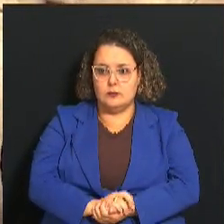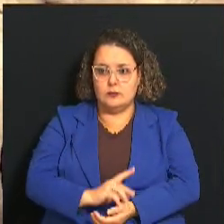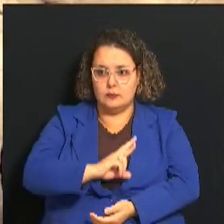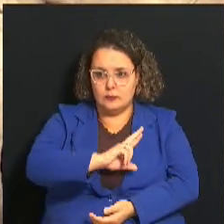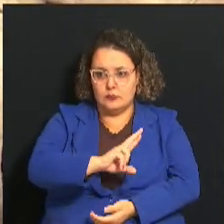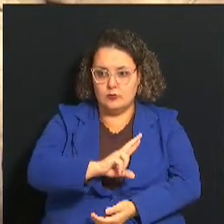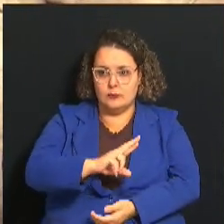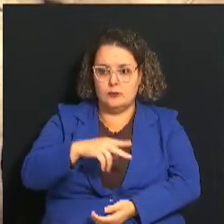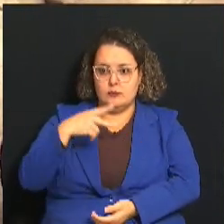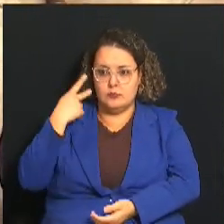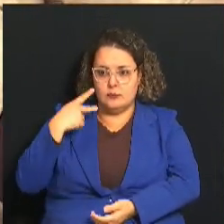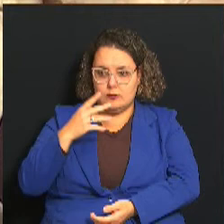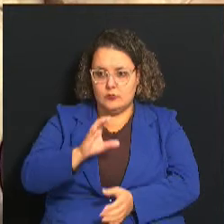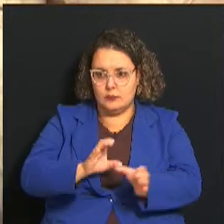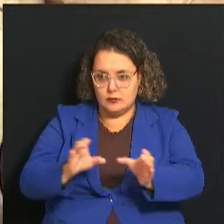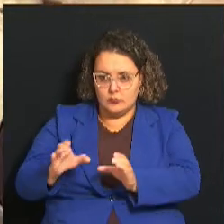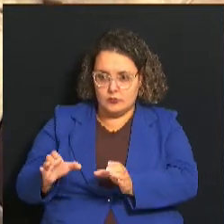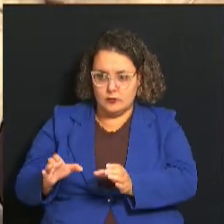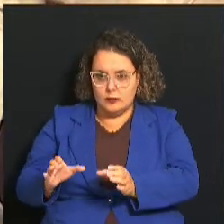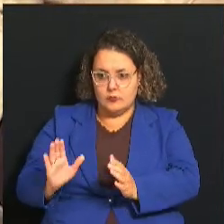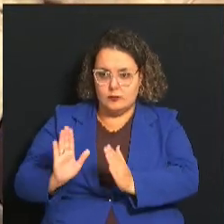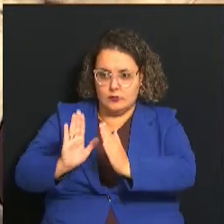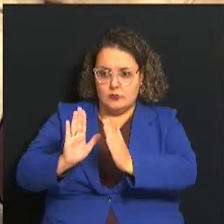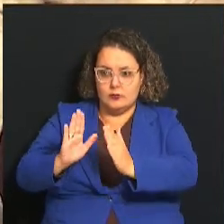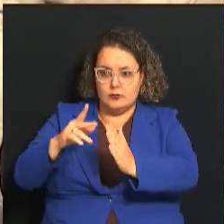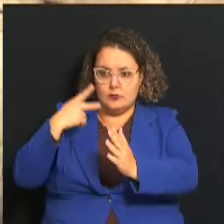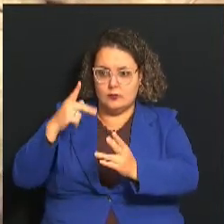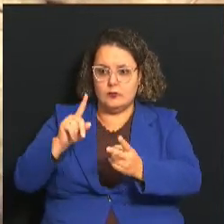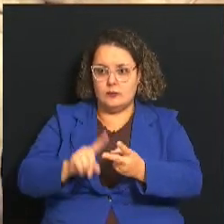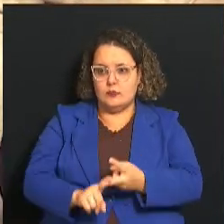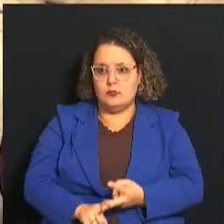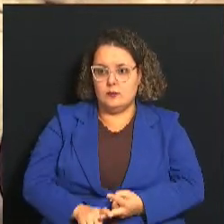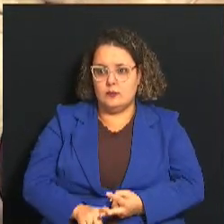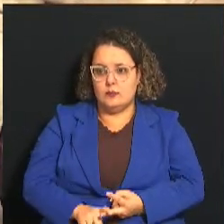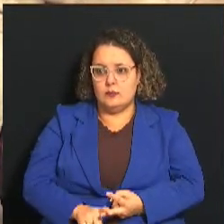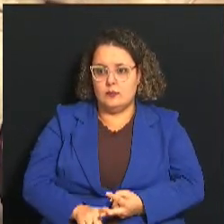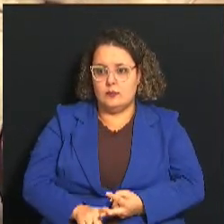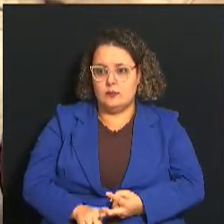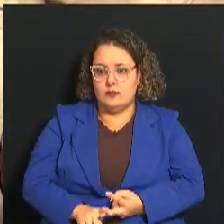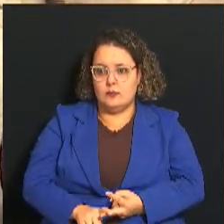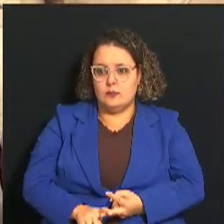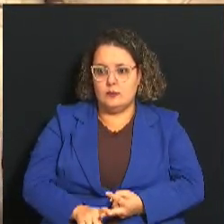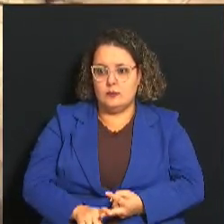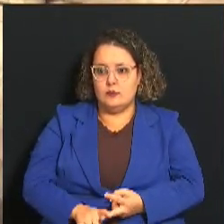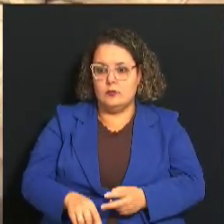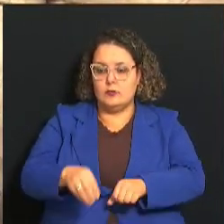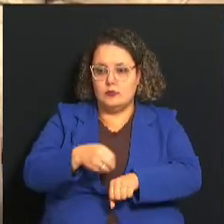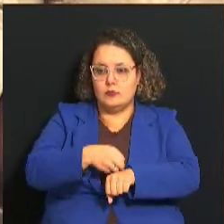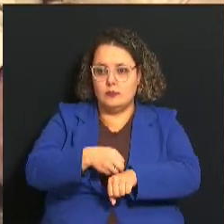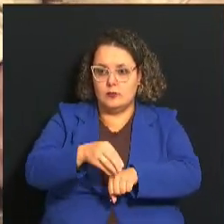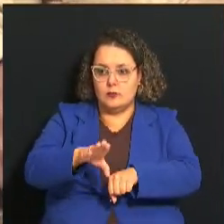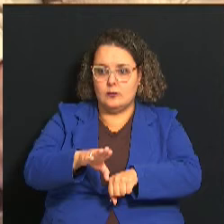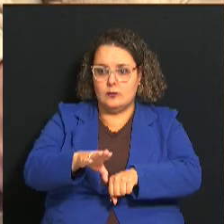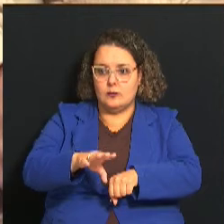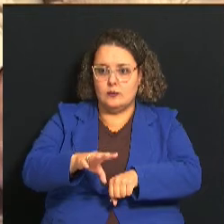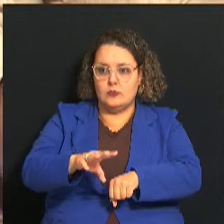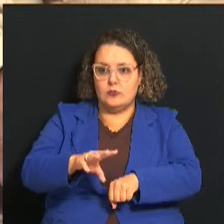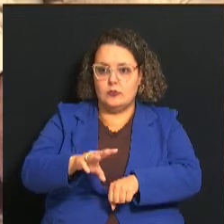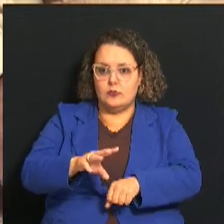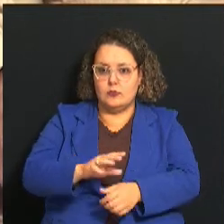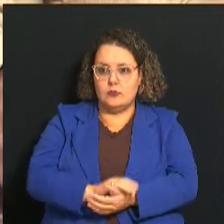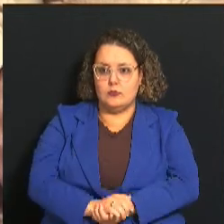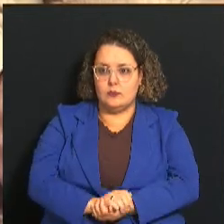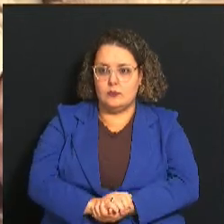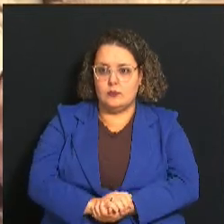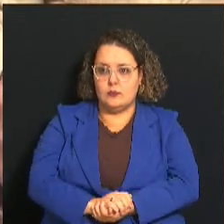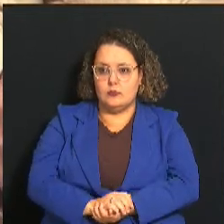vereador, coordenador da frente, certo? A indicação do... Ele indica